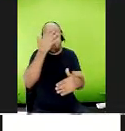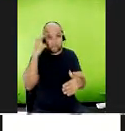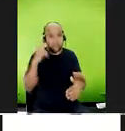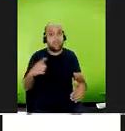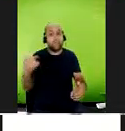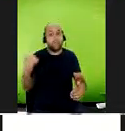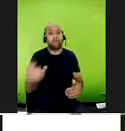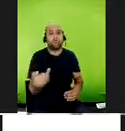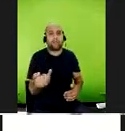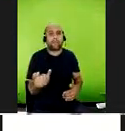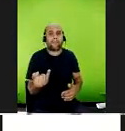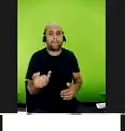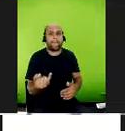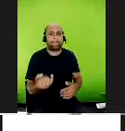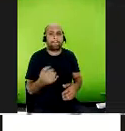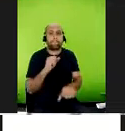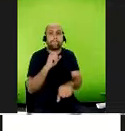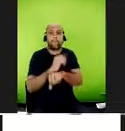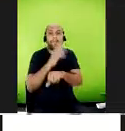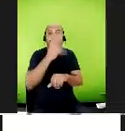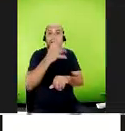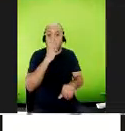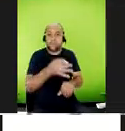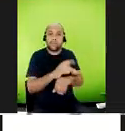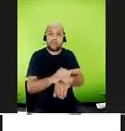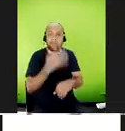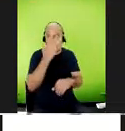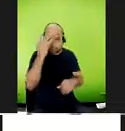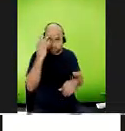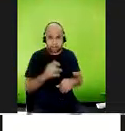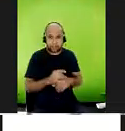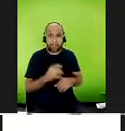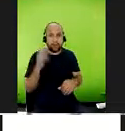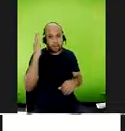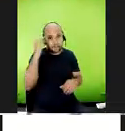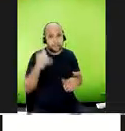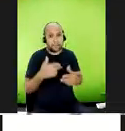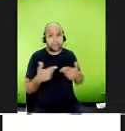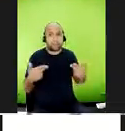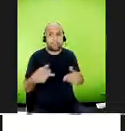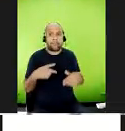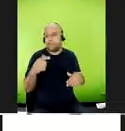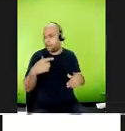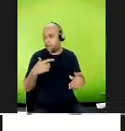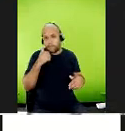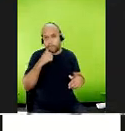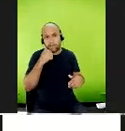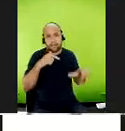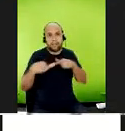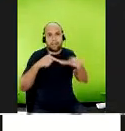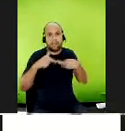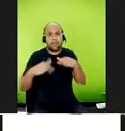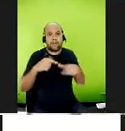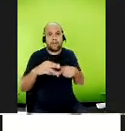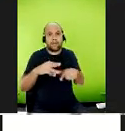oportunidade parar de julgar a pessoa pela aparência né Eu soube de um caso ontem de uma menina aqui foi trabalhar no mercado de luxo né